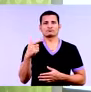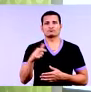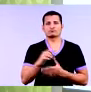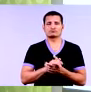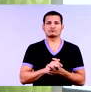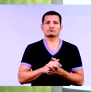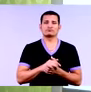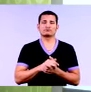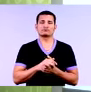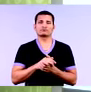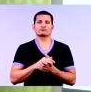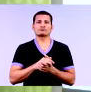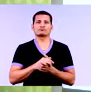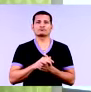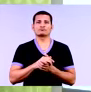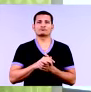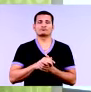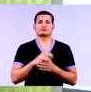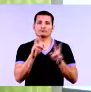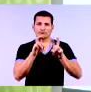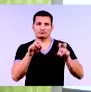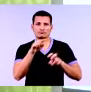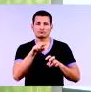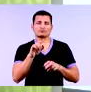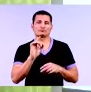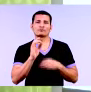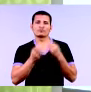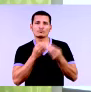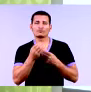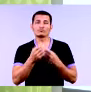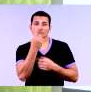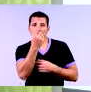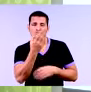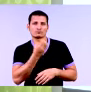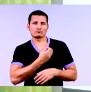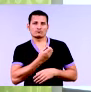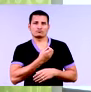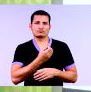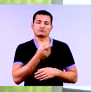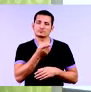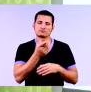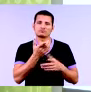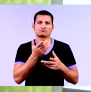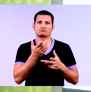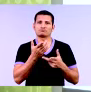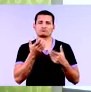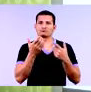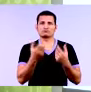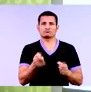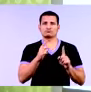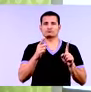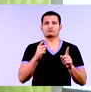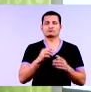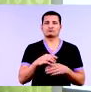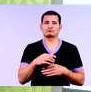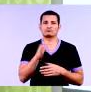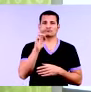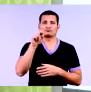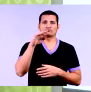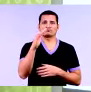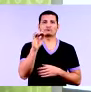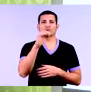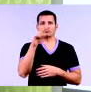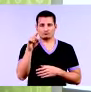compilador vai entender que eu estou passando um único número e vai desconsiderar a função, porque a função recebe 3, não